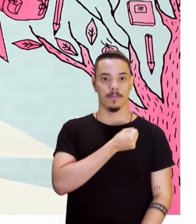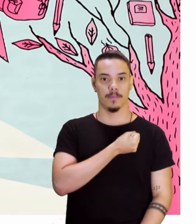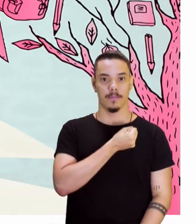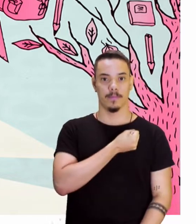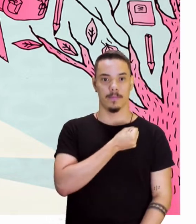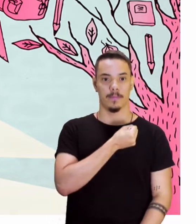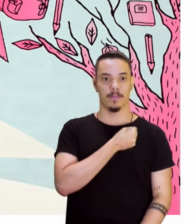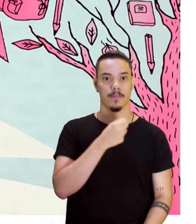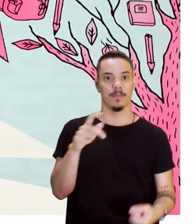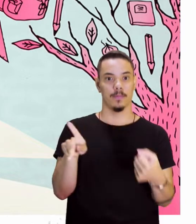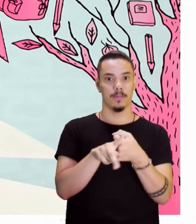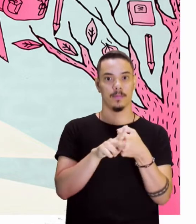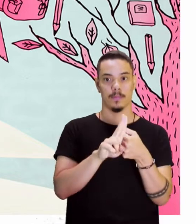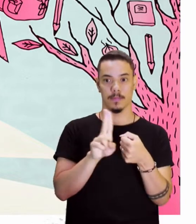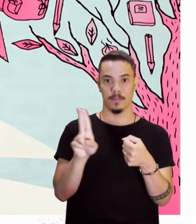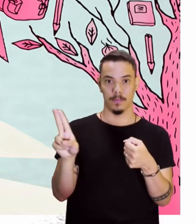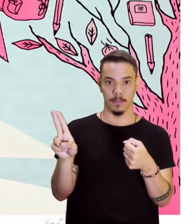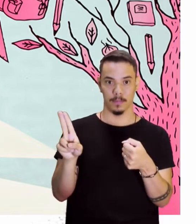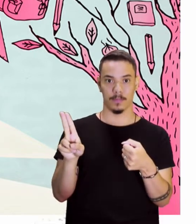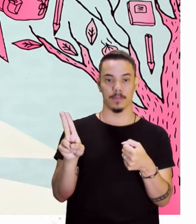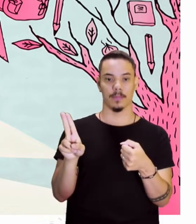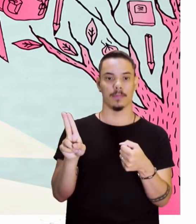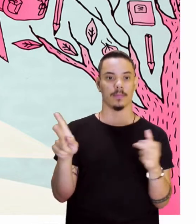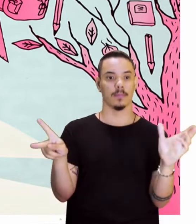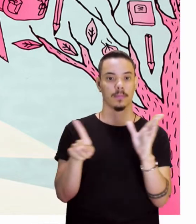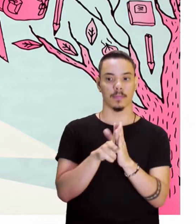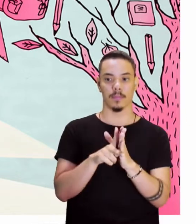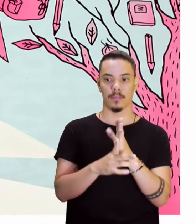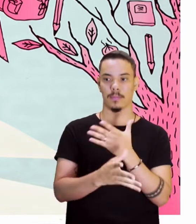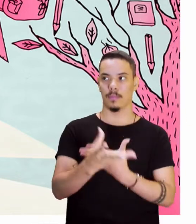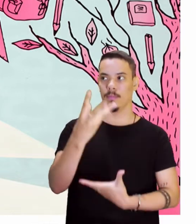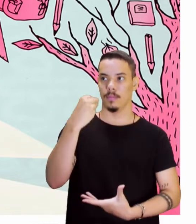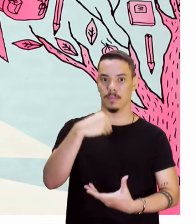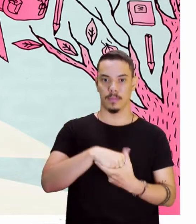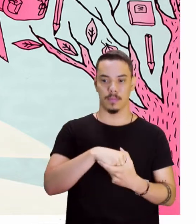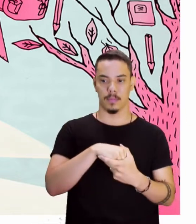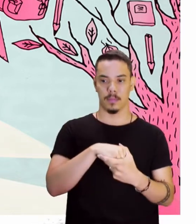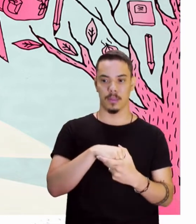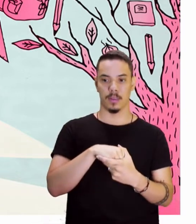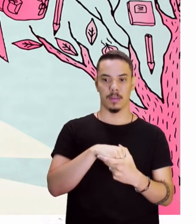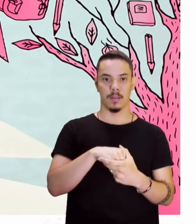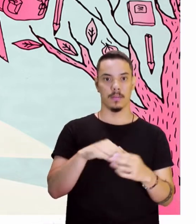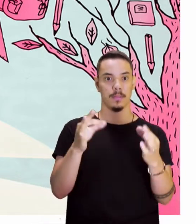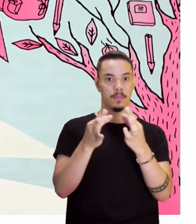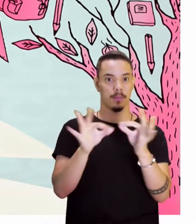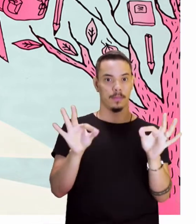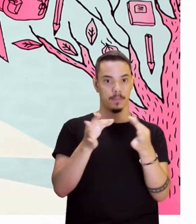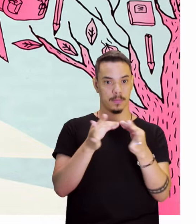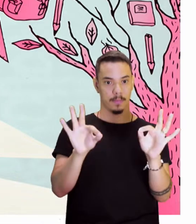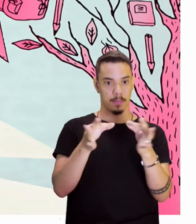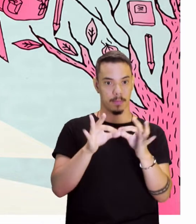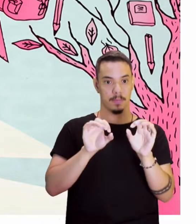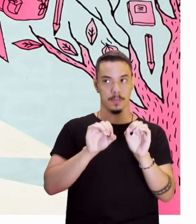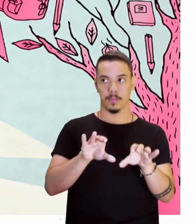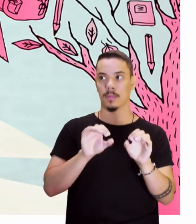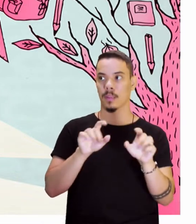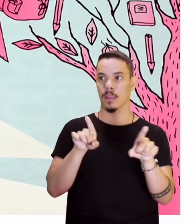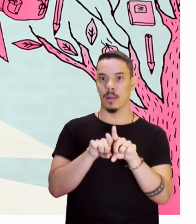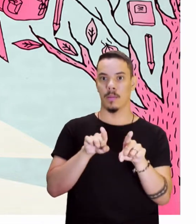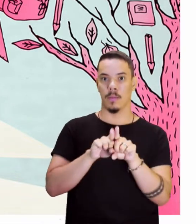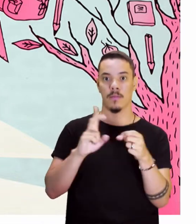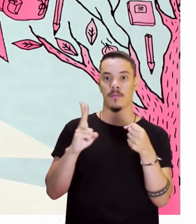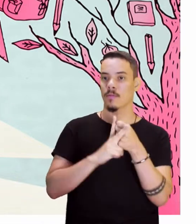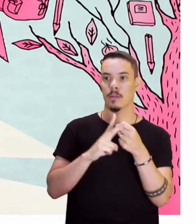numeral, pronome, fazem parte lá da sintaxe de regência. E quando fala verbal, já